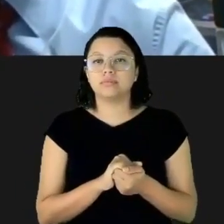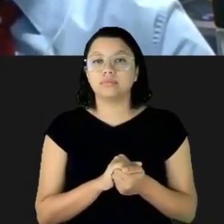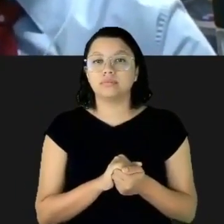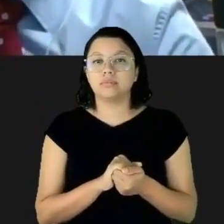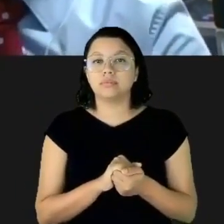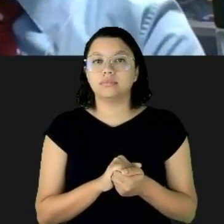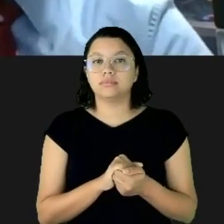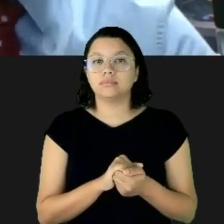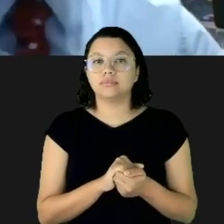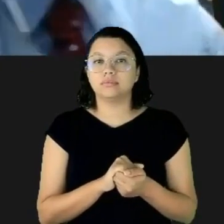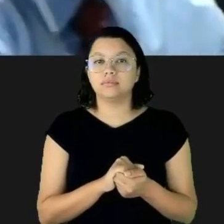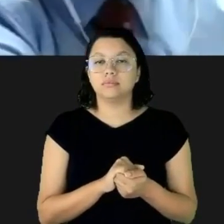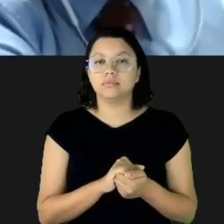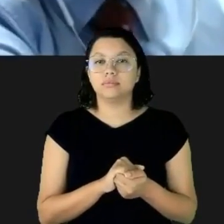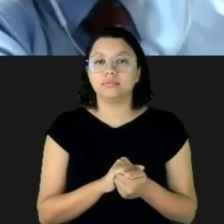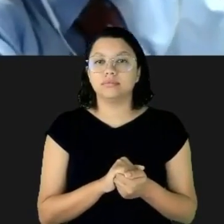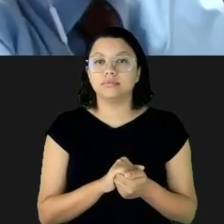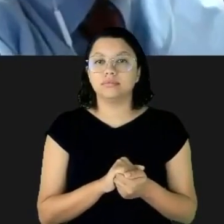é que eu